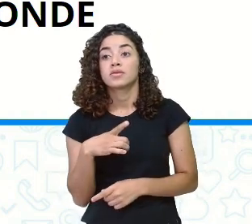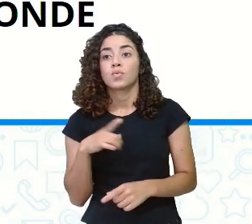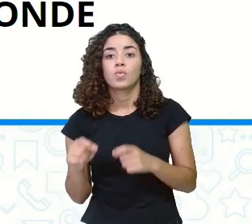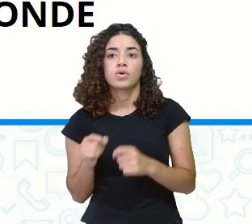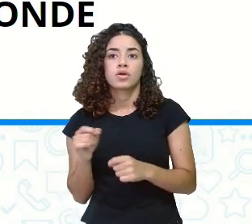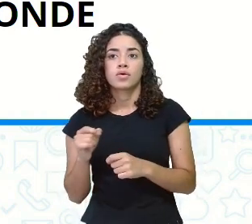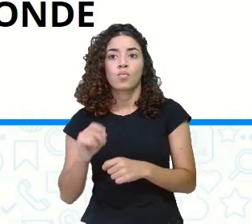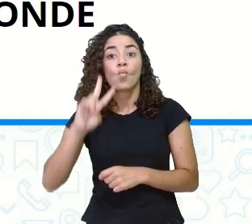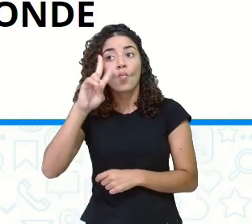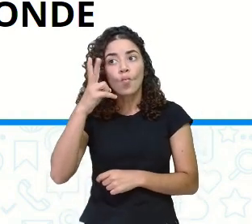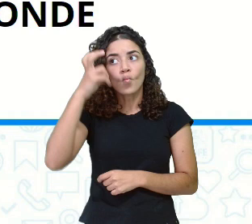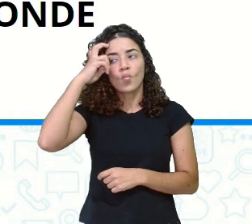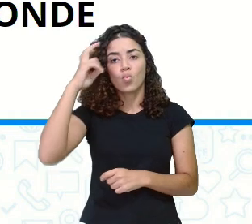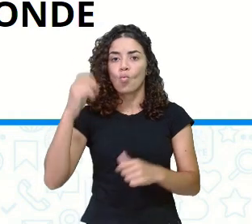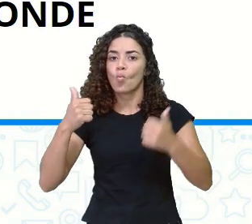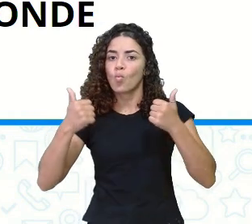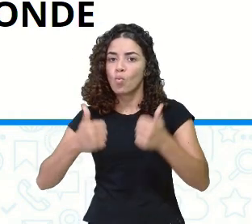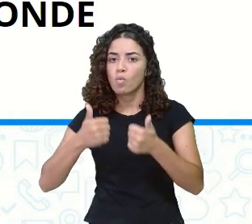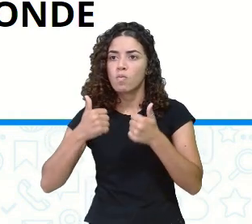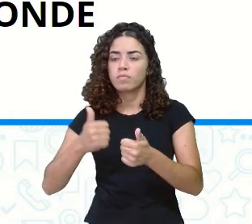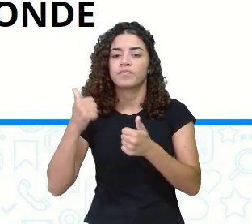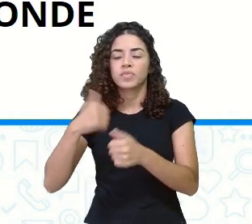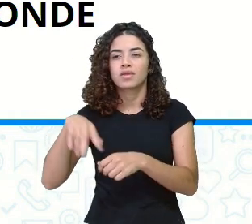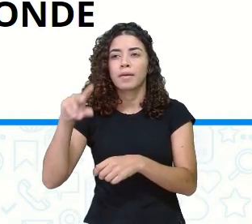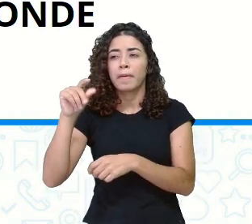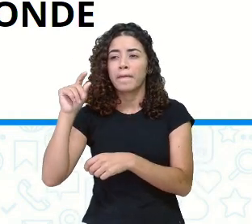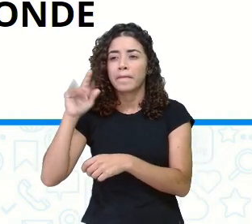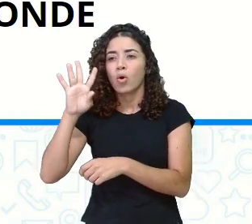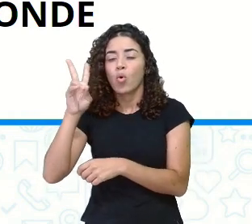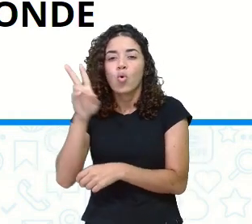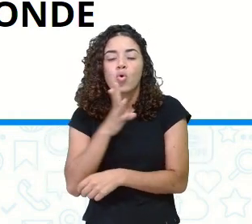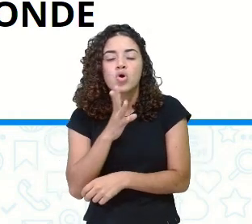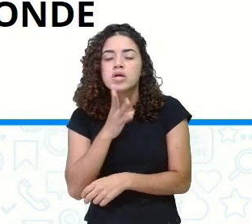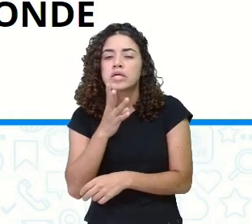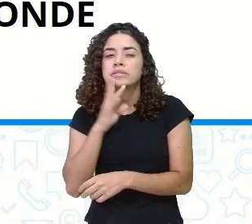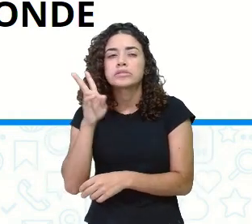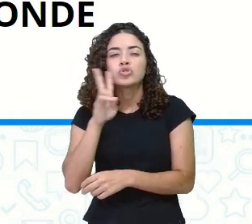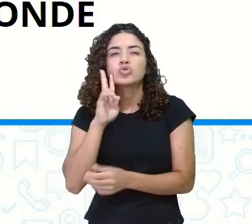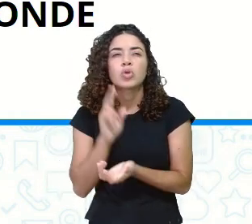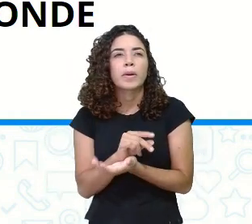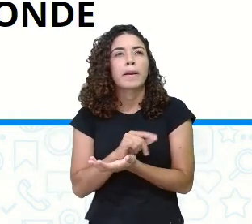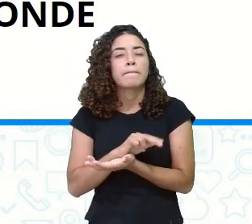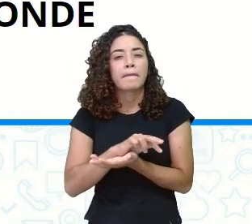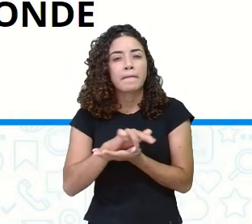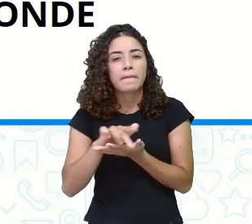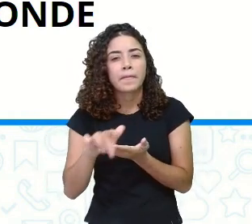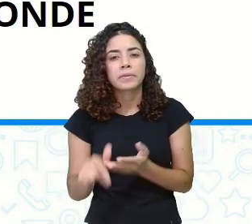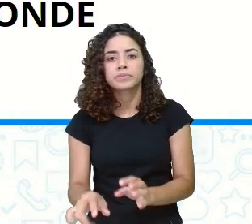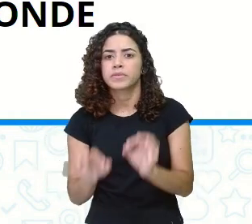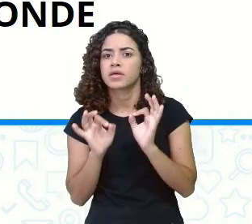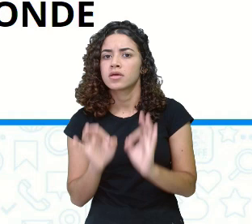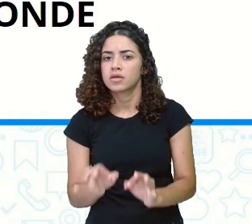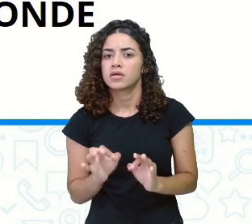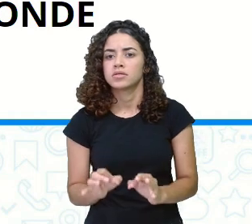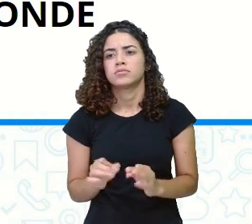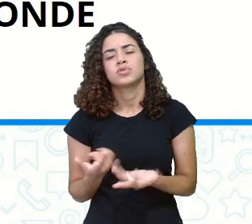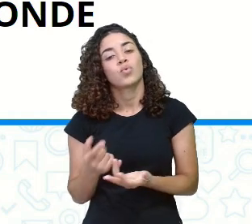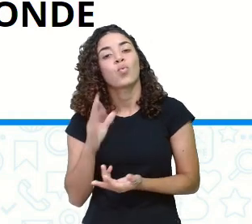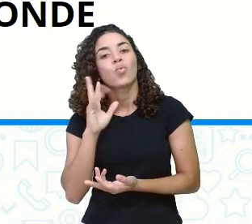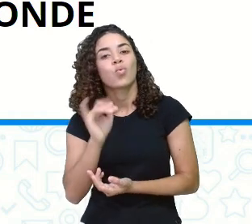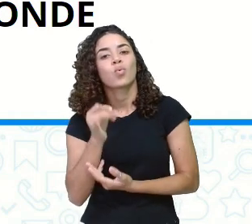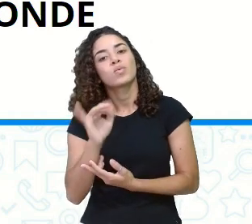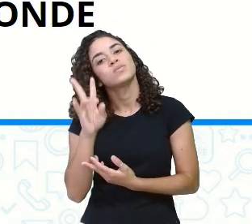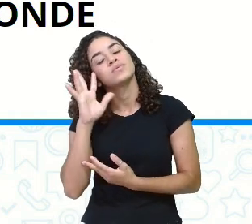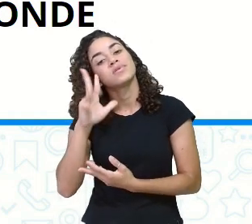bagagem cultural tão grande, eles conhecem tantas histórias. E, gente, esses contos